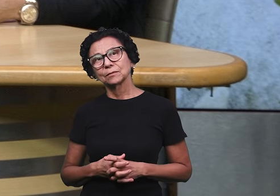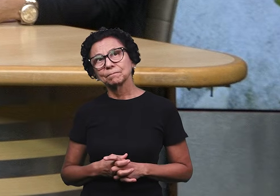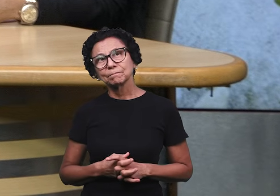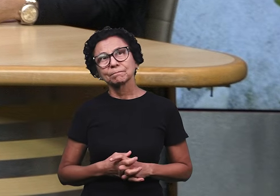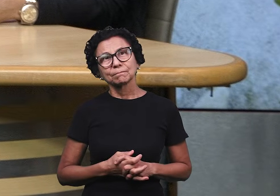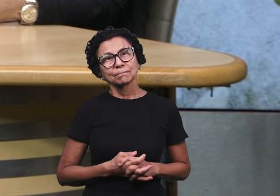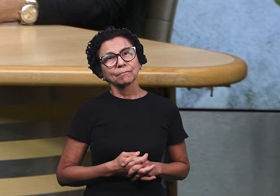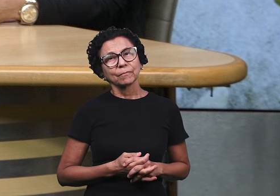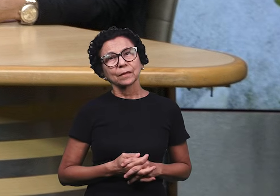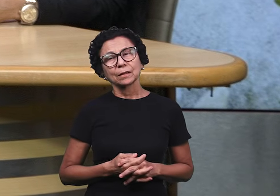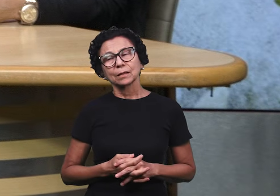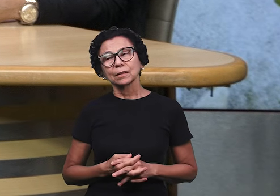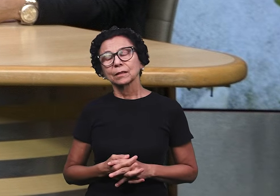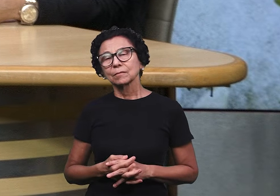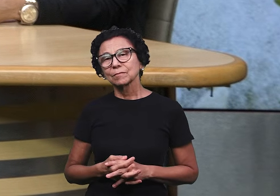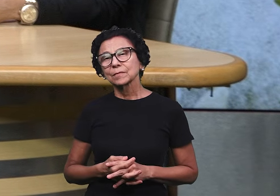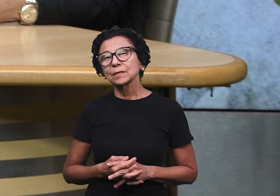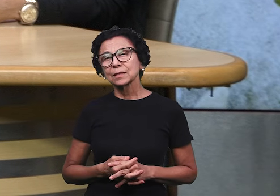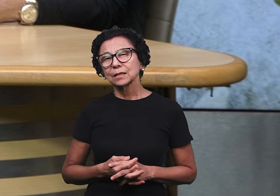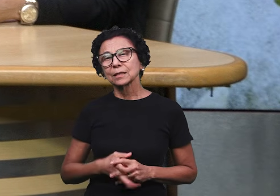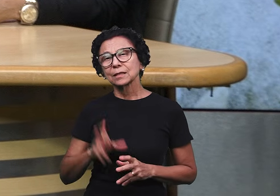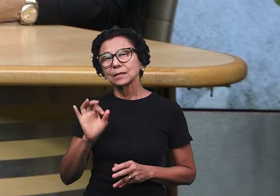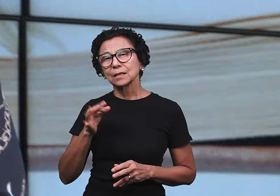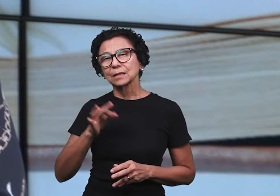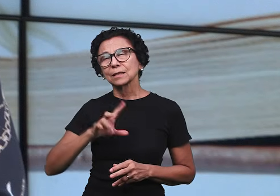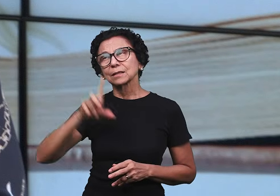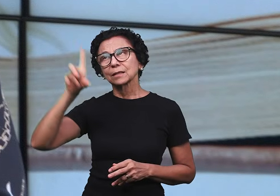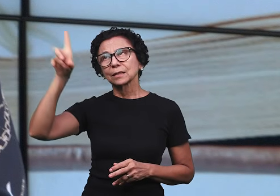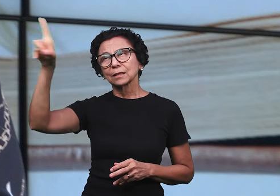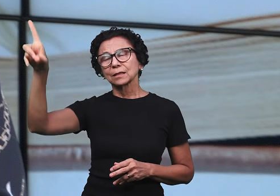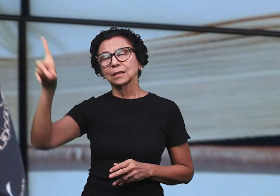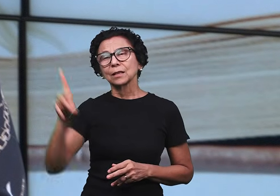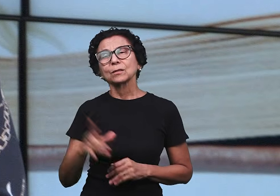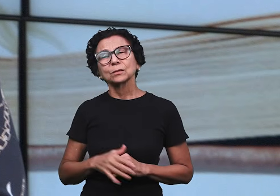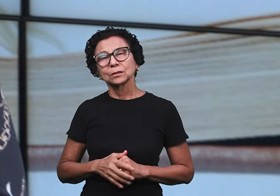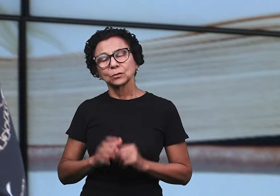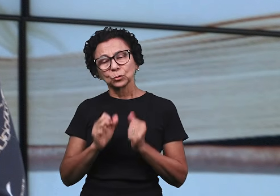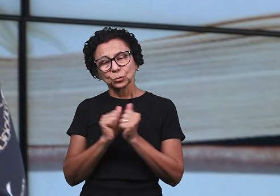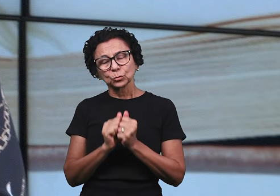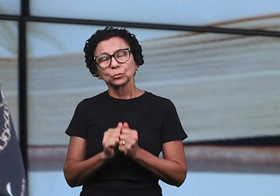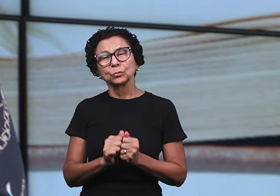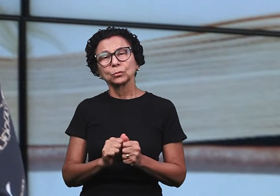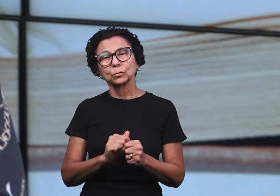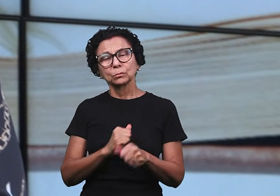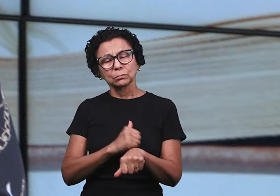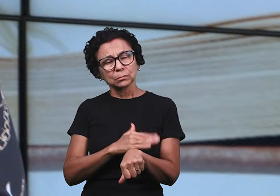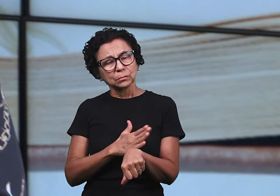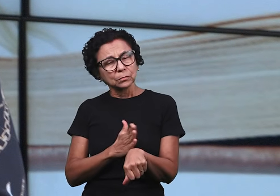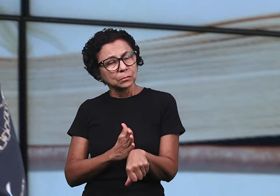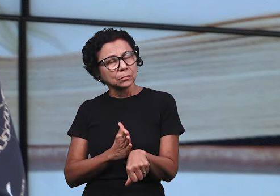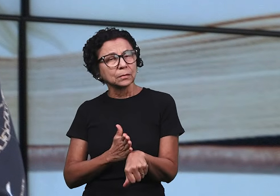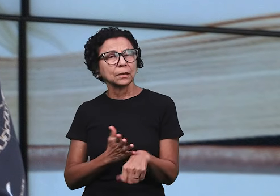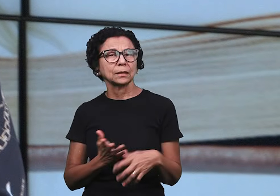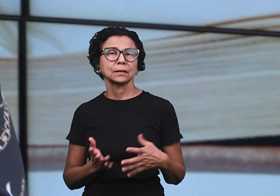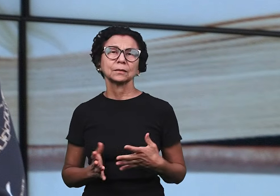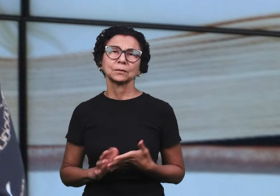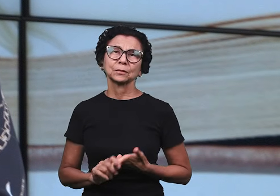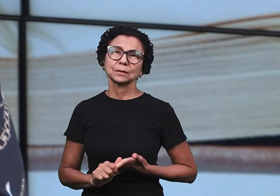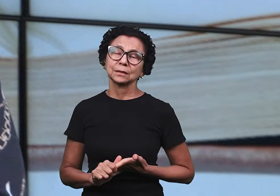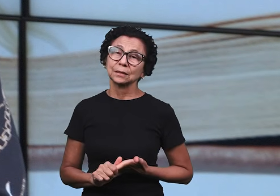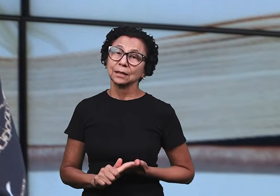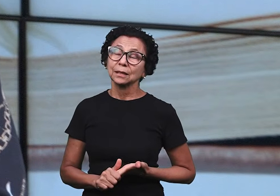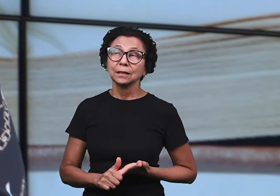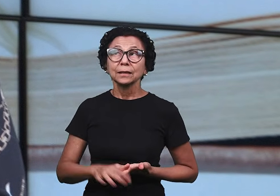tem um Deus com quem você pode contar em todos os momentos. Amém. E a quem você